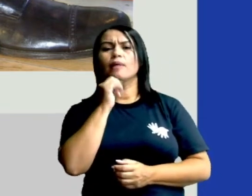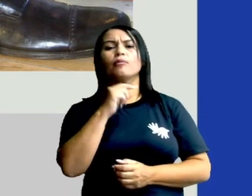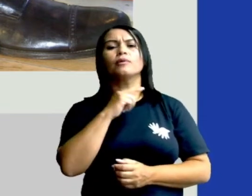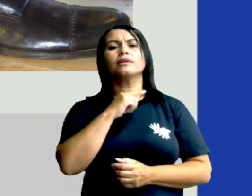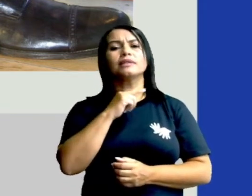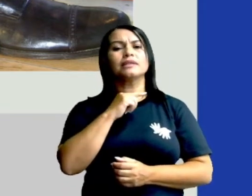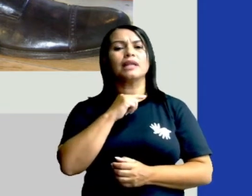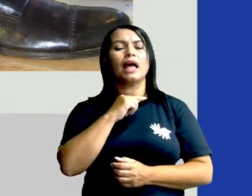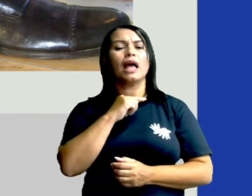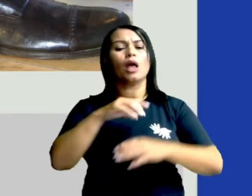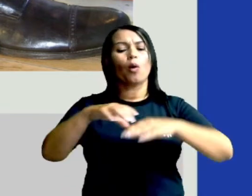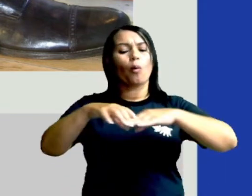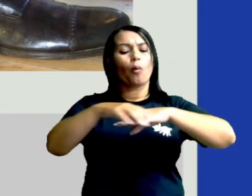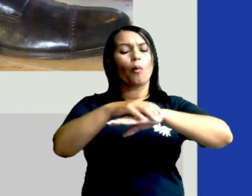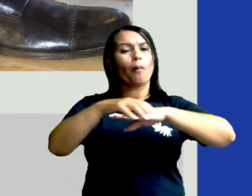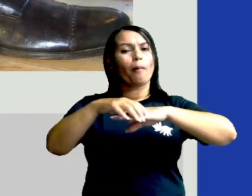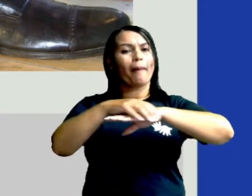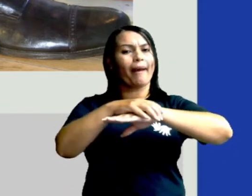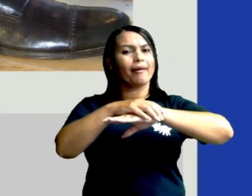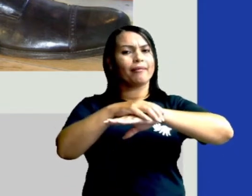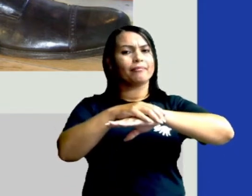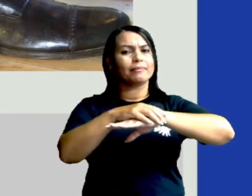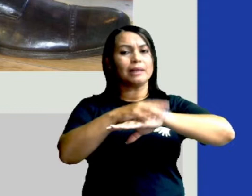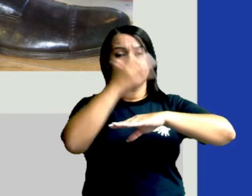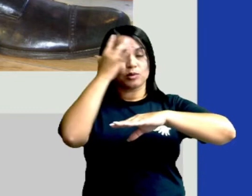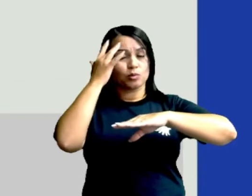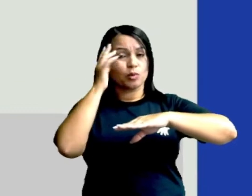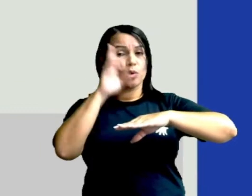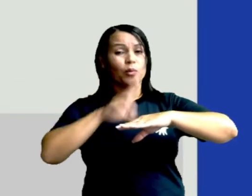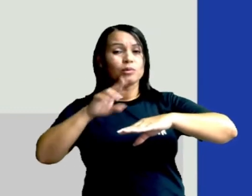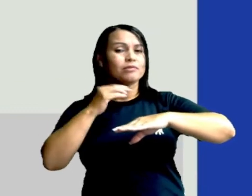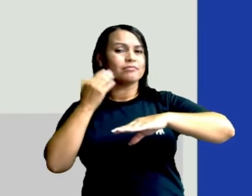a pessoa calça, também não tem como calcular, ok?